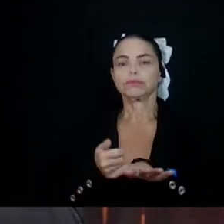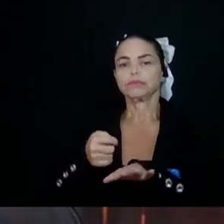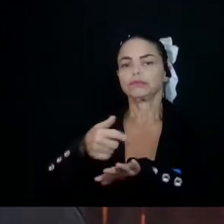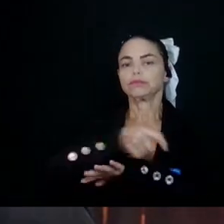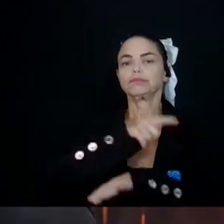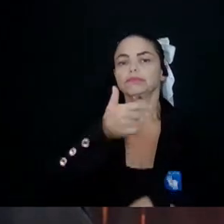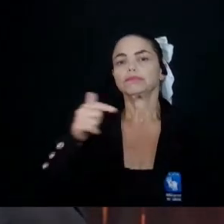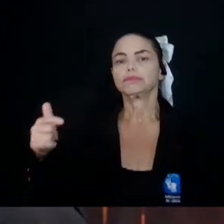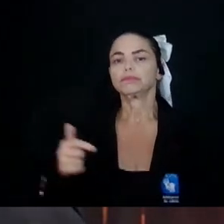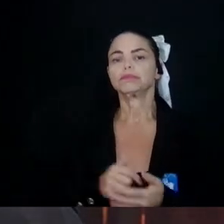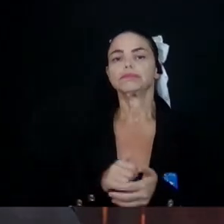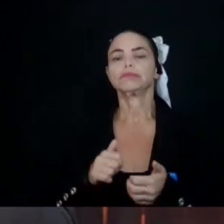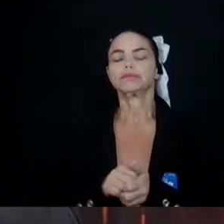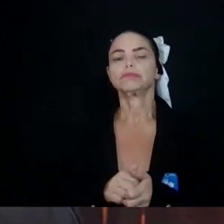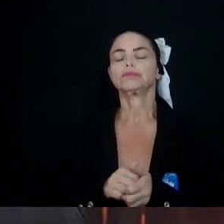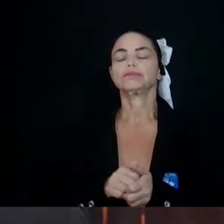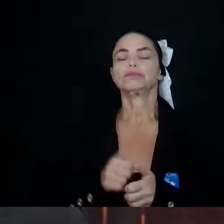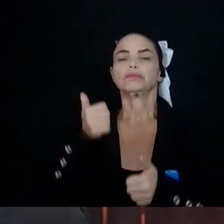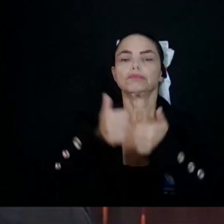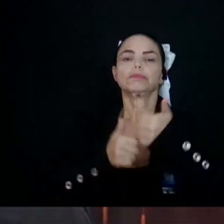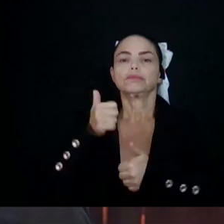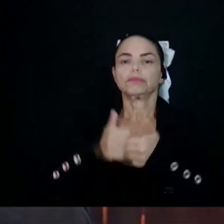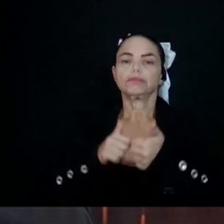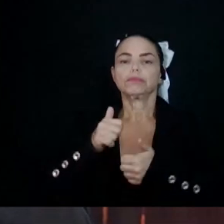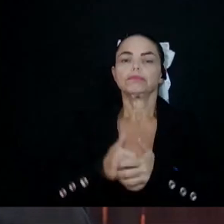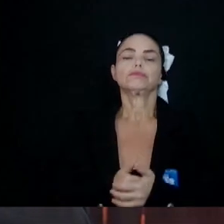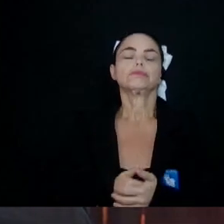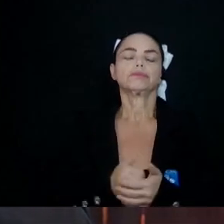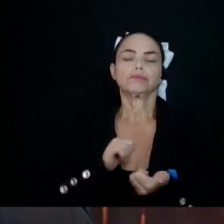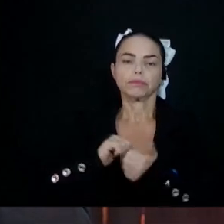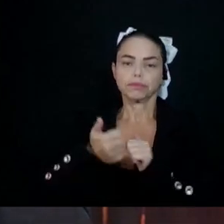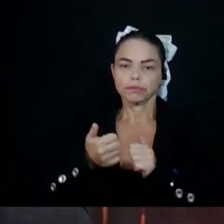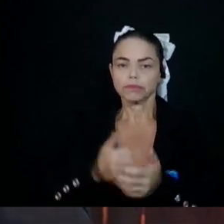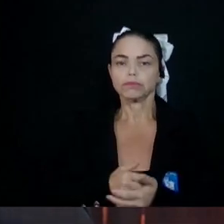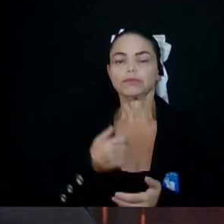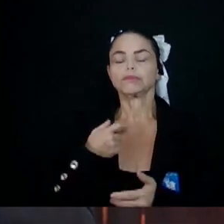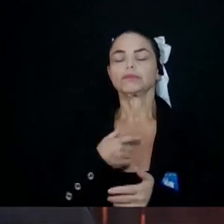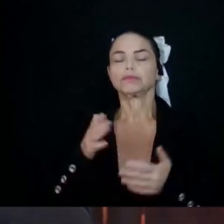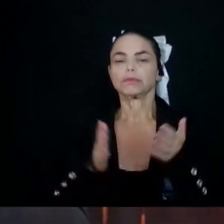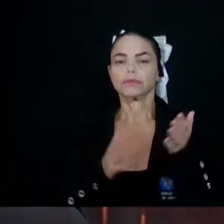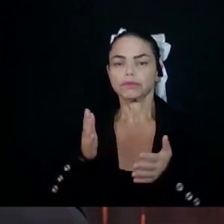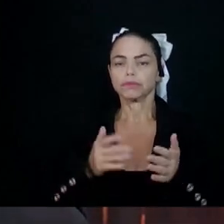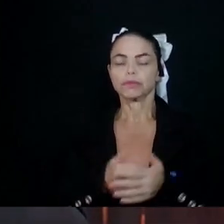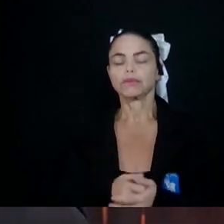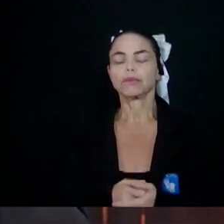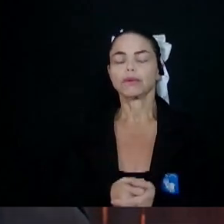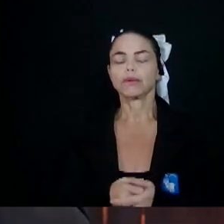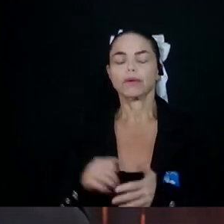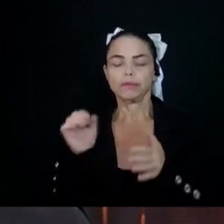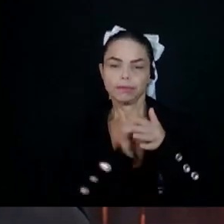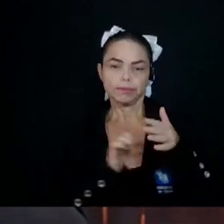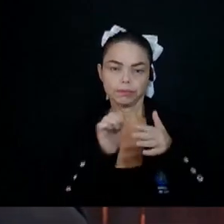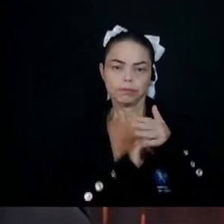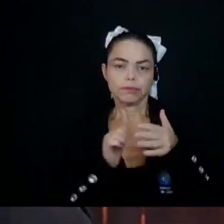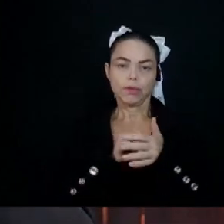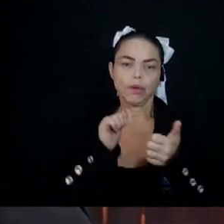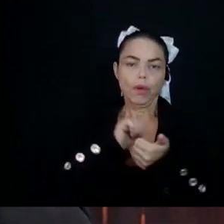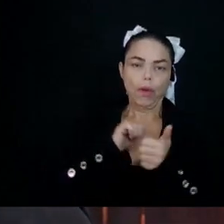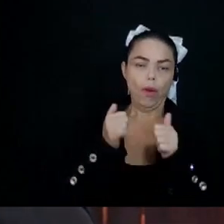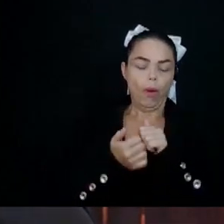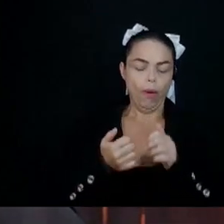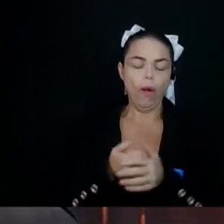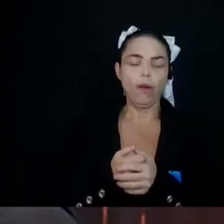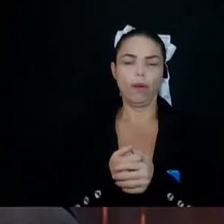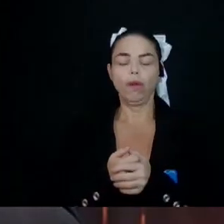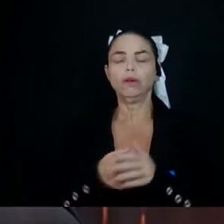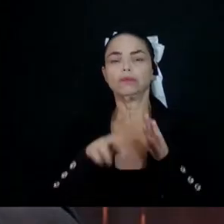mais o jogo A, mas o jogo B. Não é isso, é um momento que muitas empresas estão se adequando às